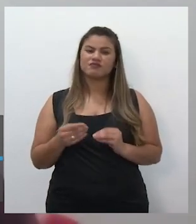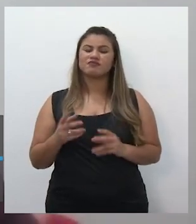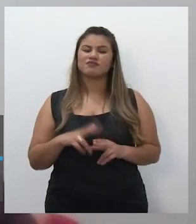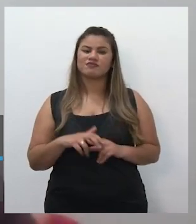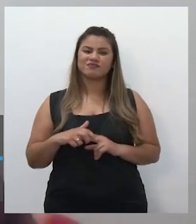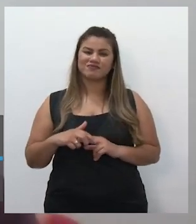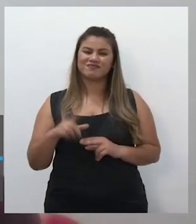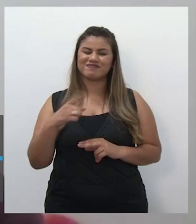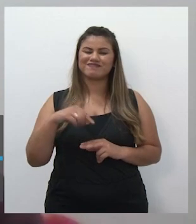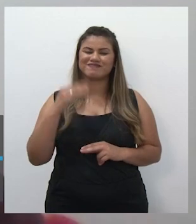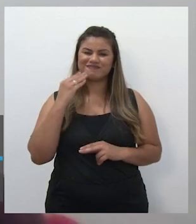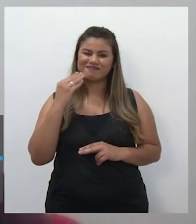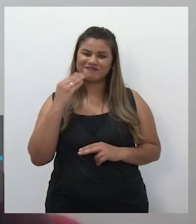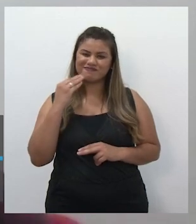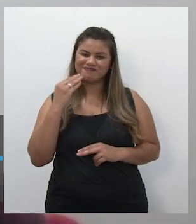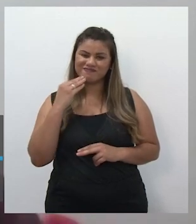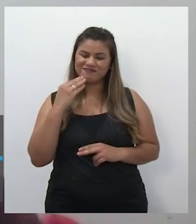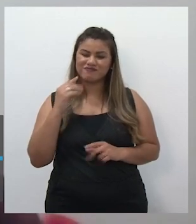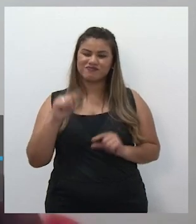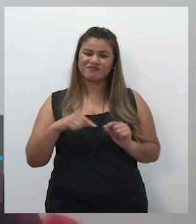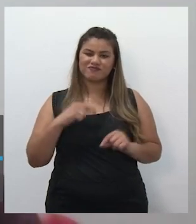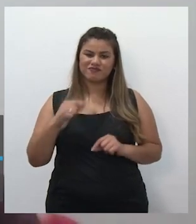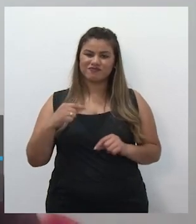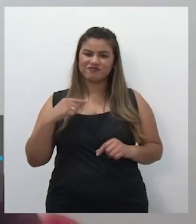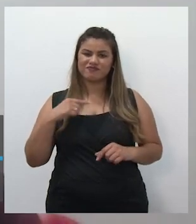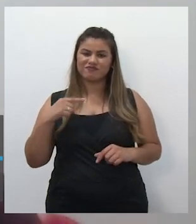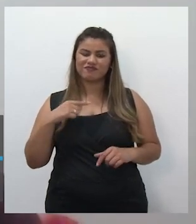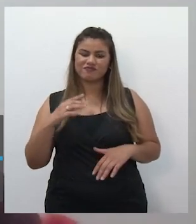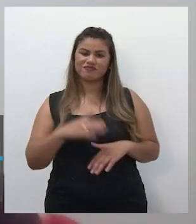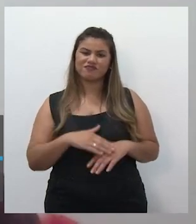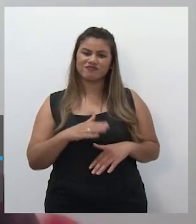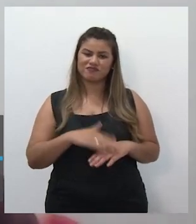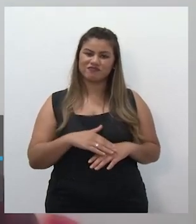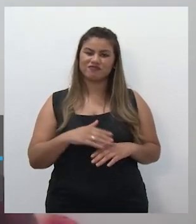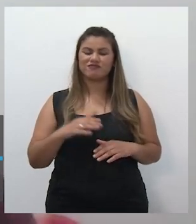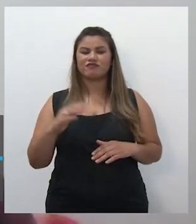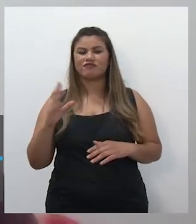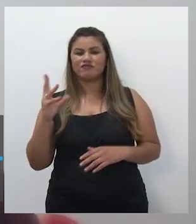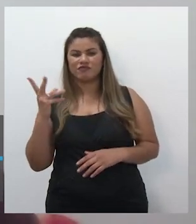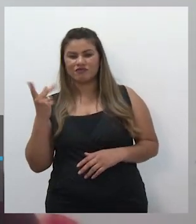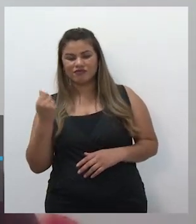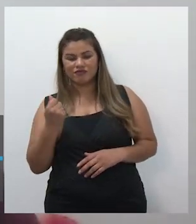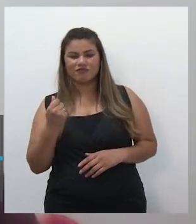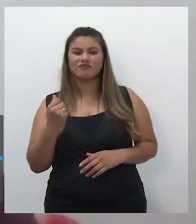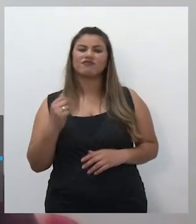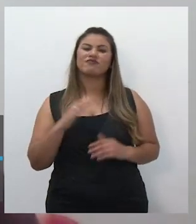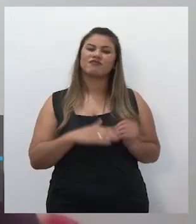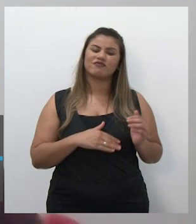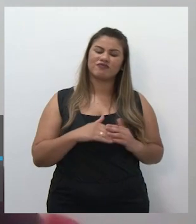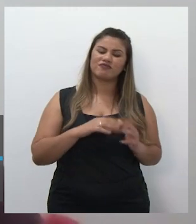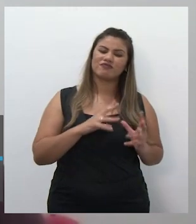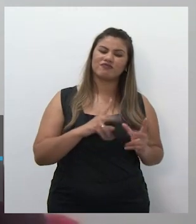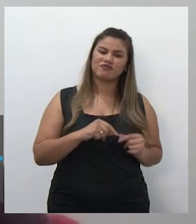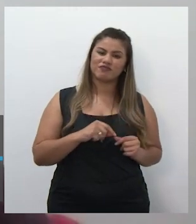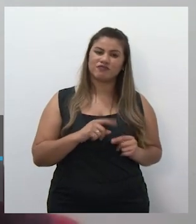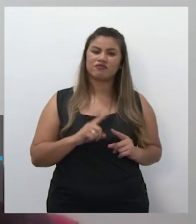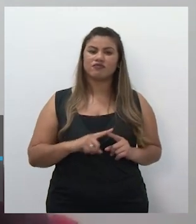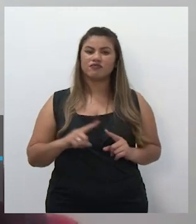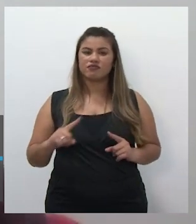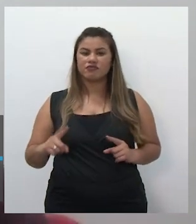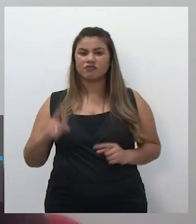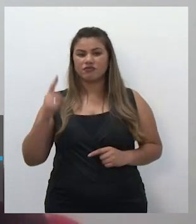esse desenho para vocês, verificar que a gente tem um campo de atuação, que a gente tem competência, que a gente tem uma habilidade geral. Quando eu vou